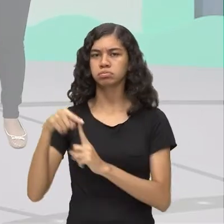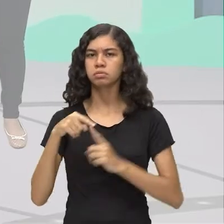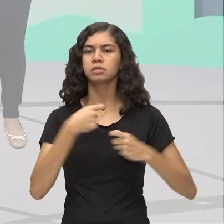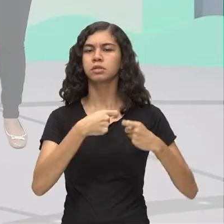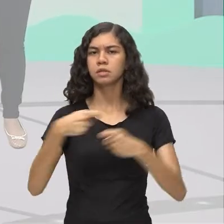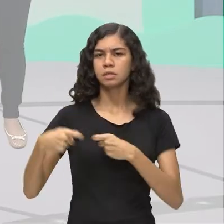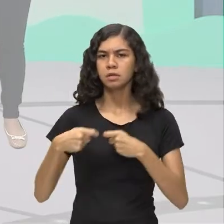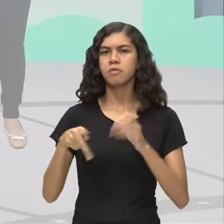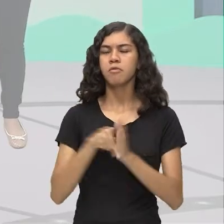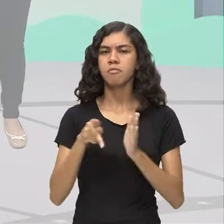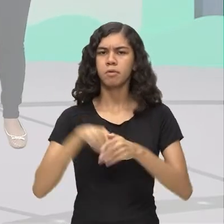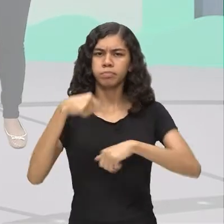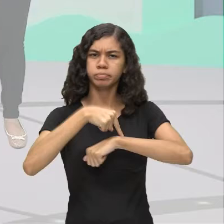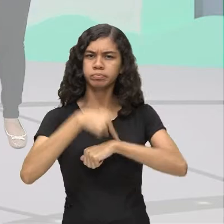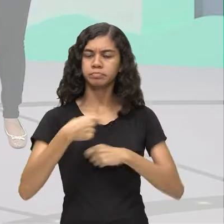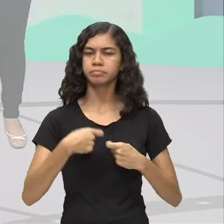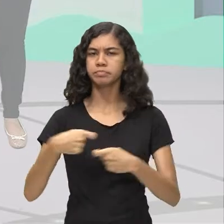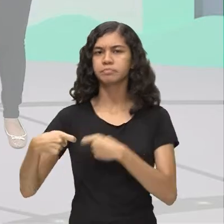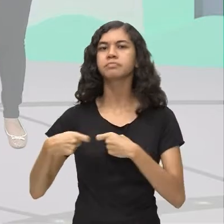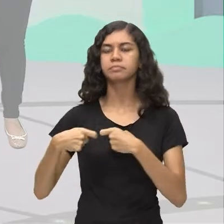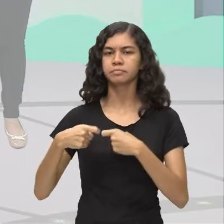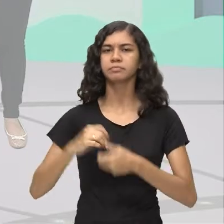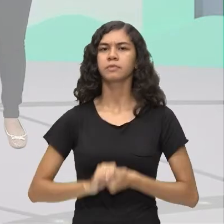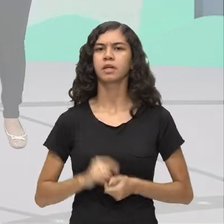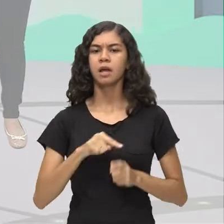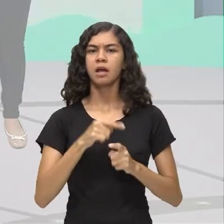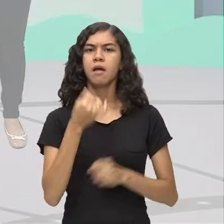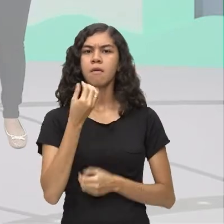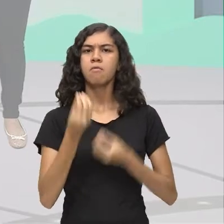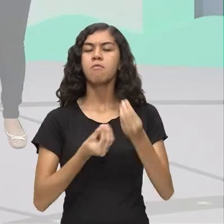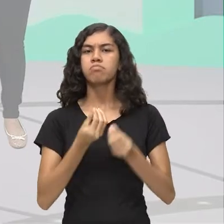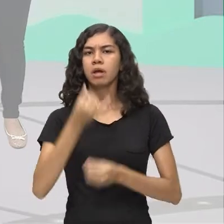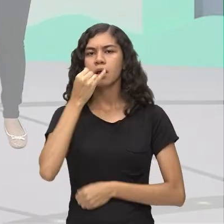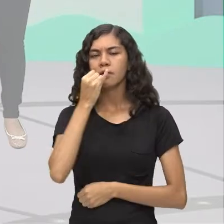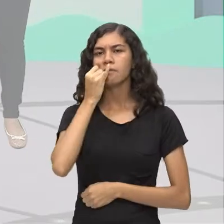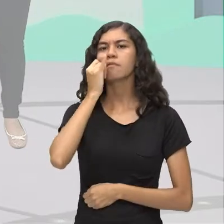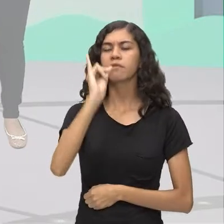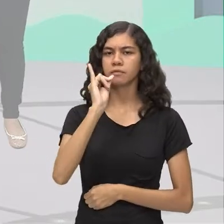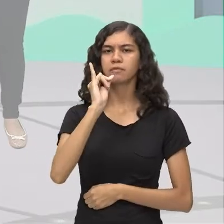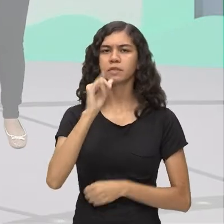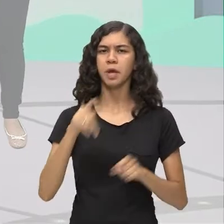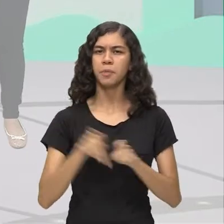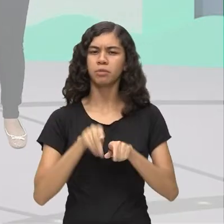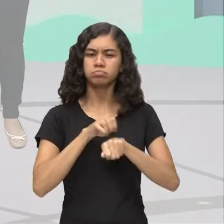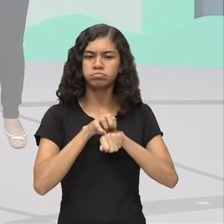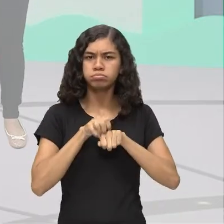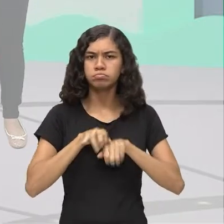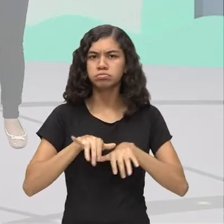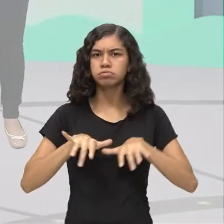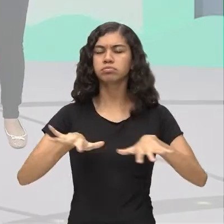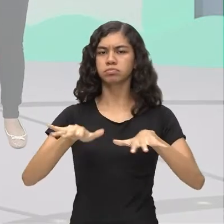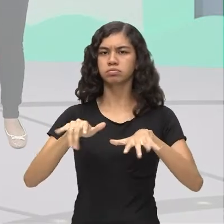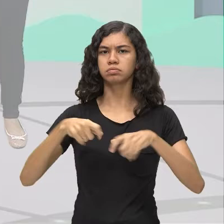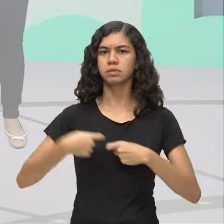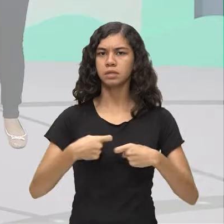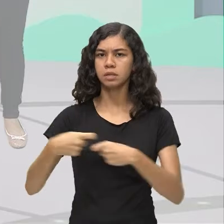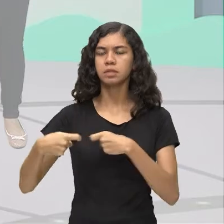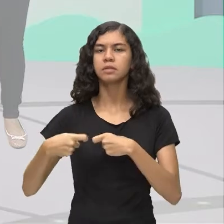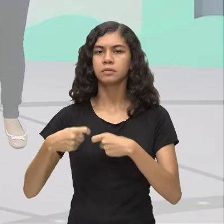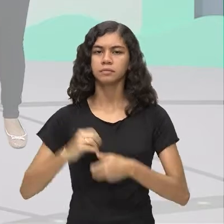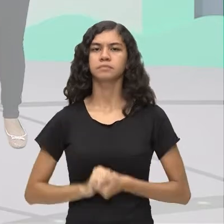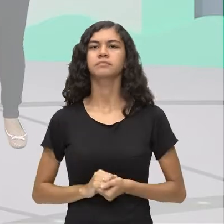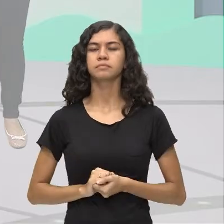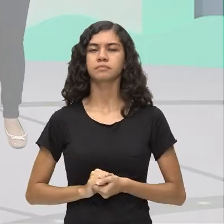anais e vaginais, vai ser o método mais eficaz para evitar a transmissão das infecções sexualmente transmissíveis, que são